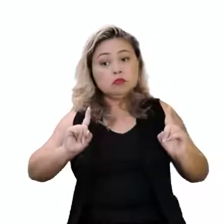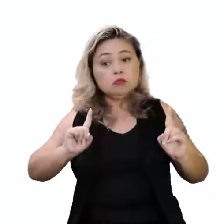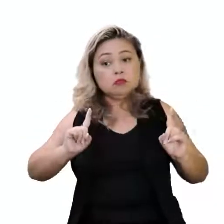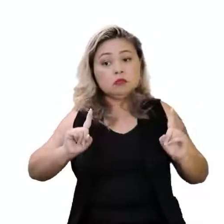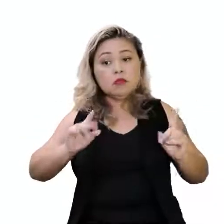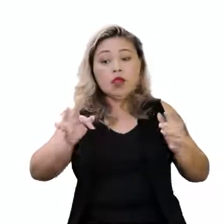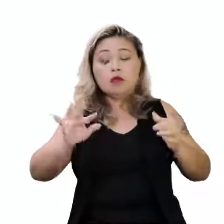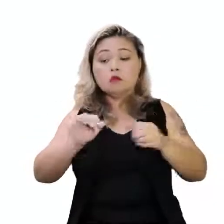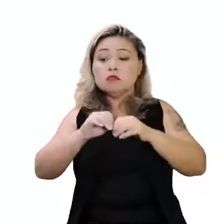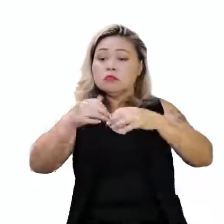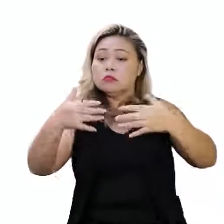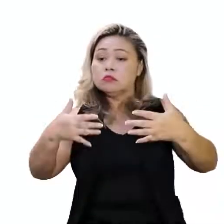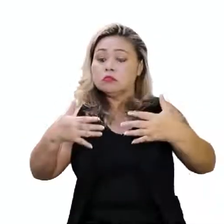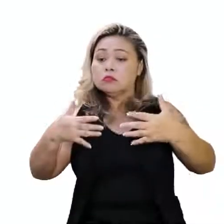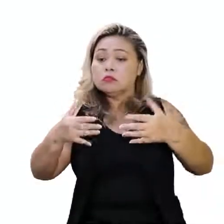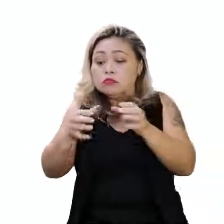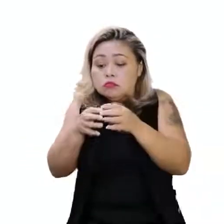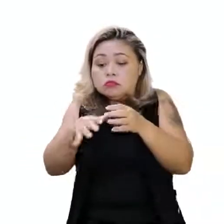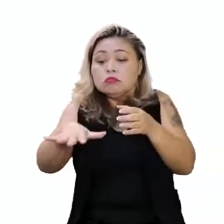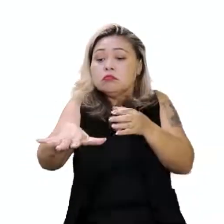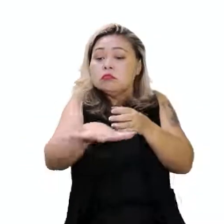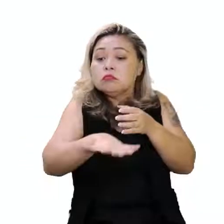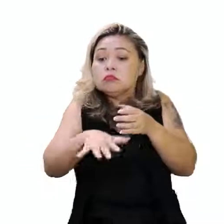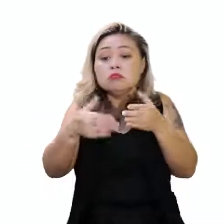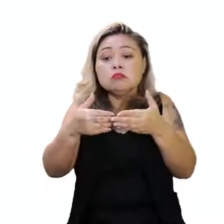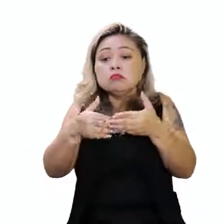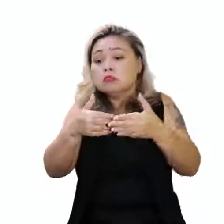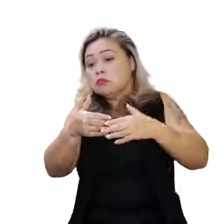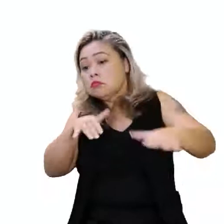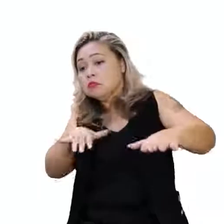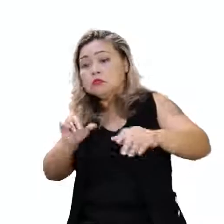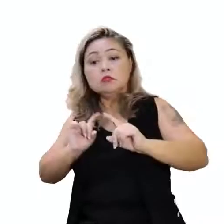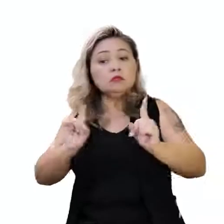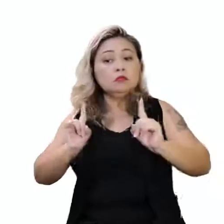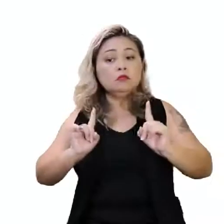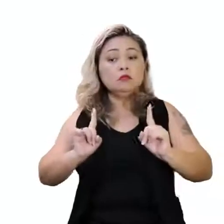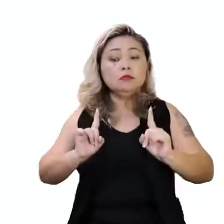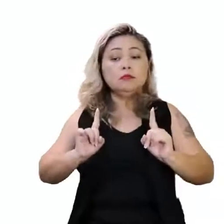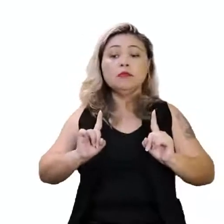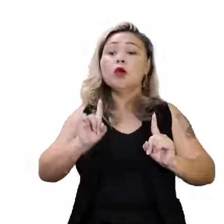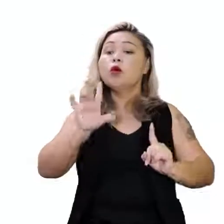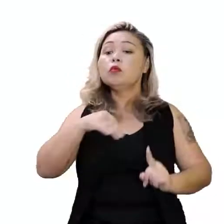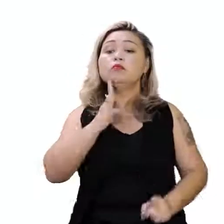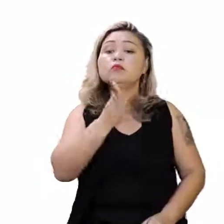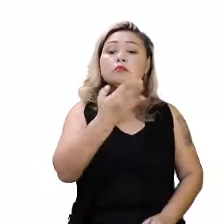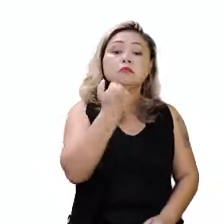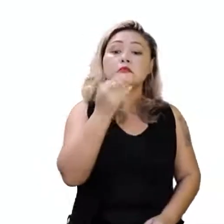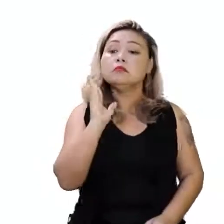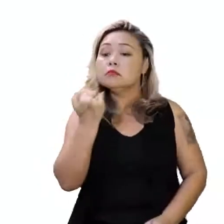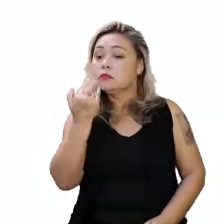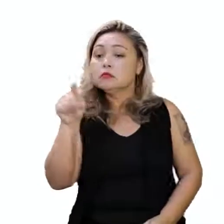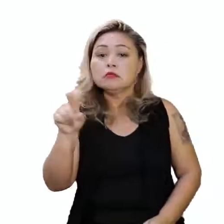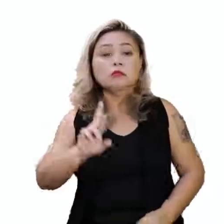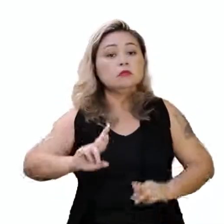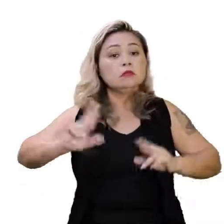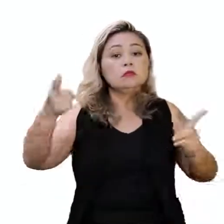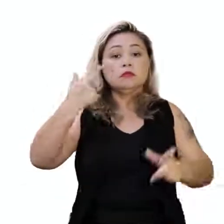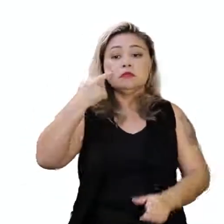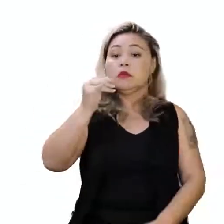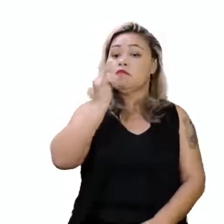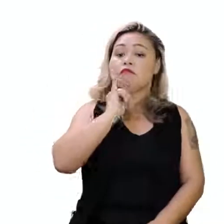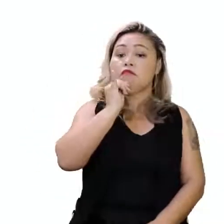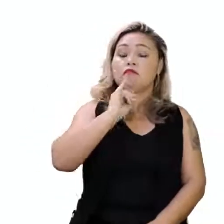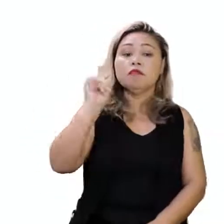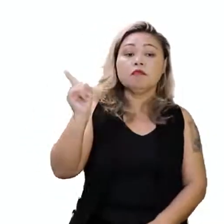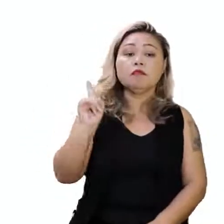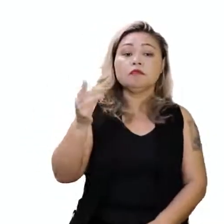Não. Teve algum ambiente a mais aí ocupado por eles? Também não. Foi só a base da alimentação. Olha lá o